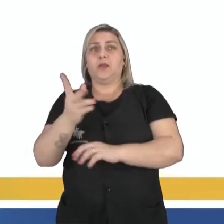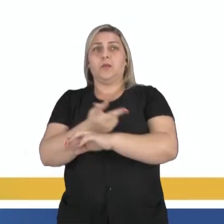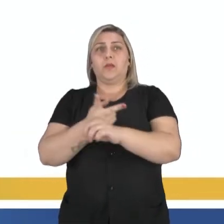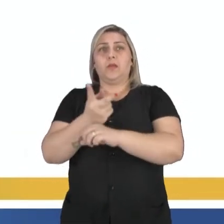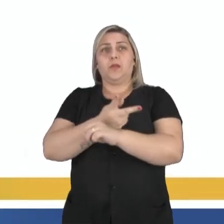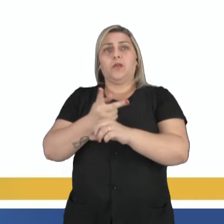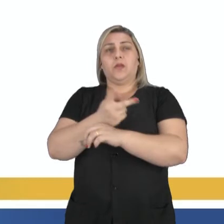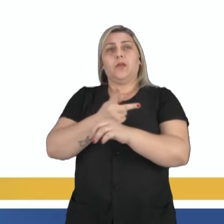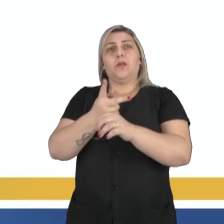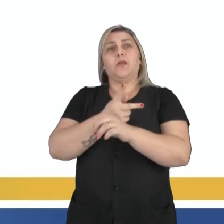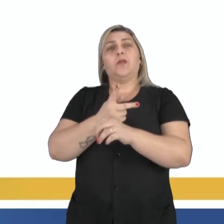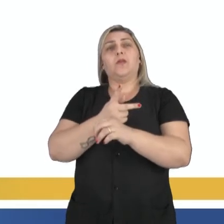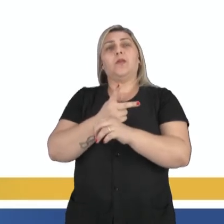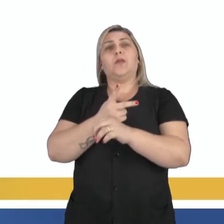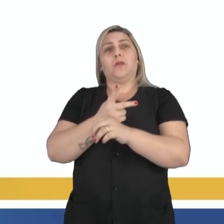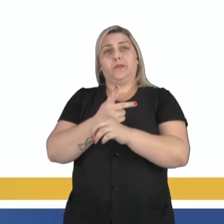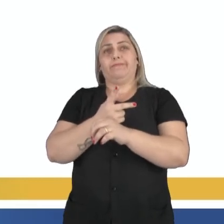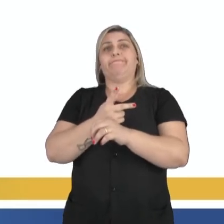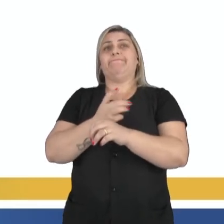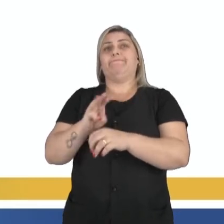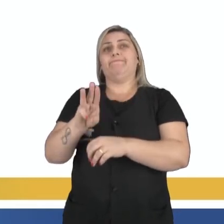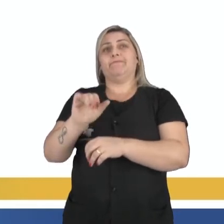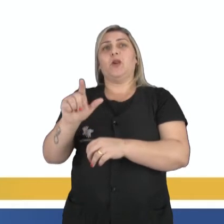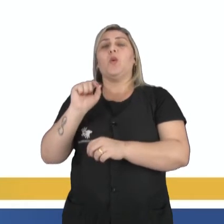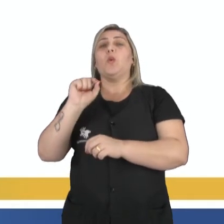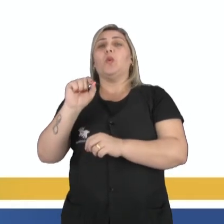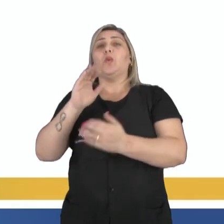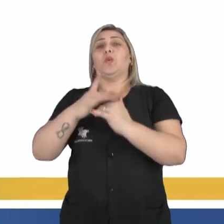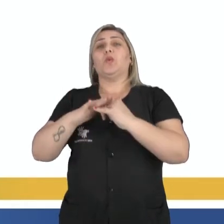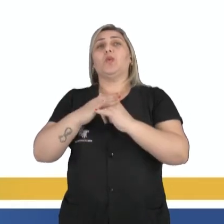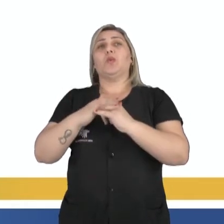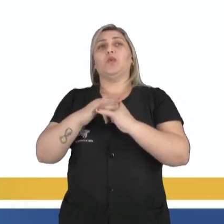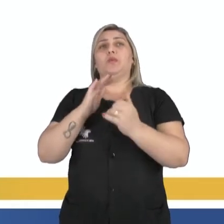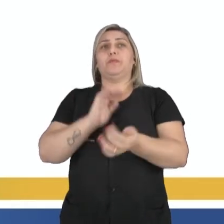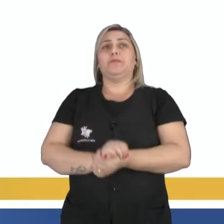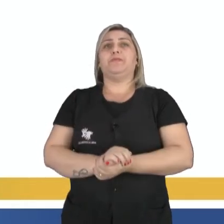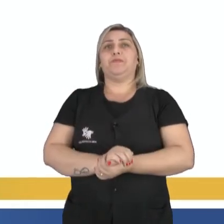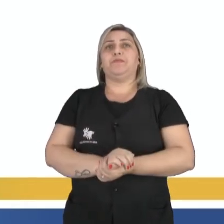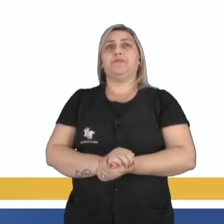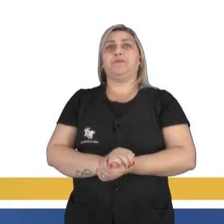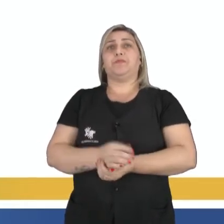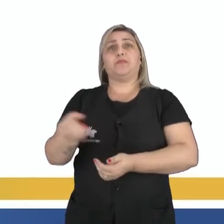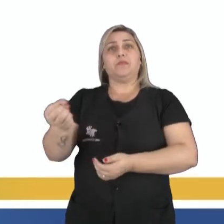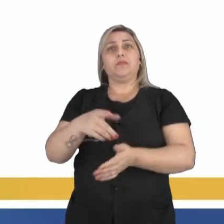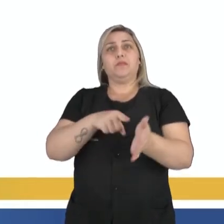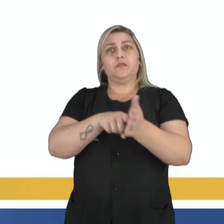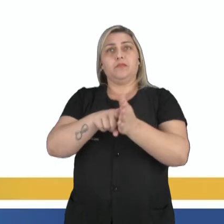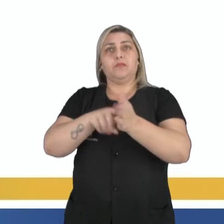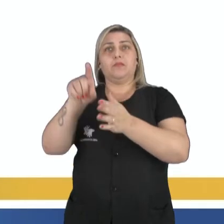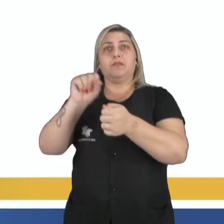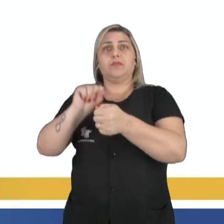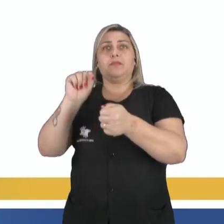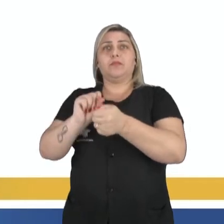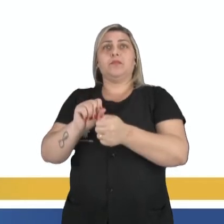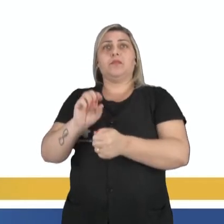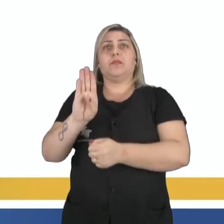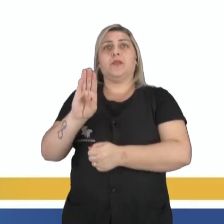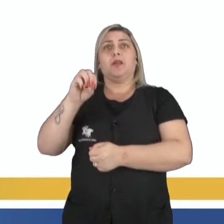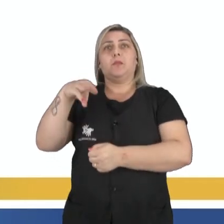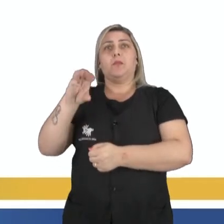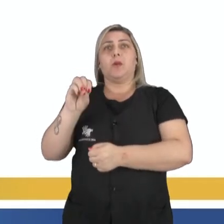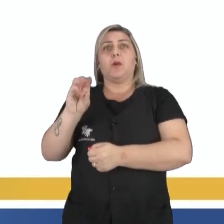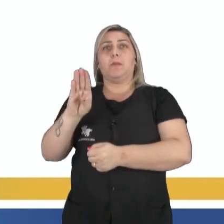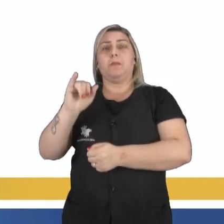procurar acidentes de Wii no YouTube e ter uma ideia do que estamos falando. E aí, uma nova pesquisa realizada pelo site